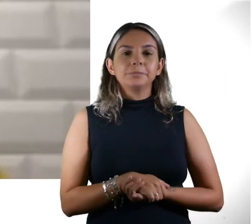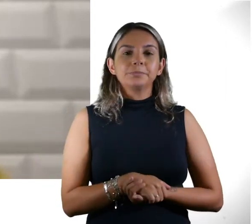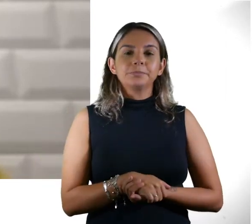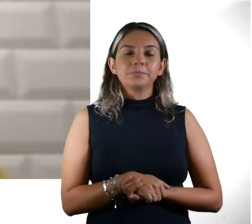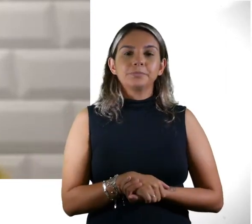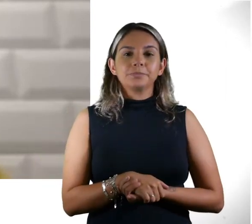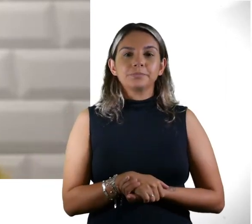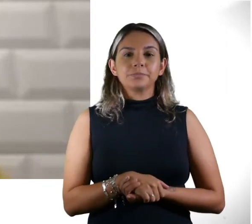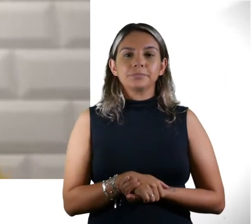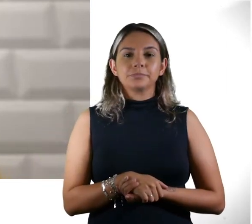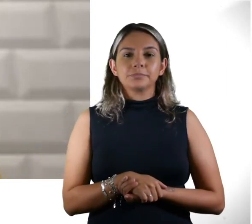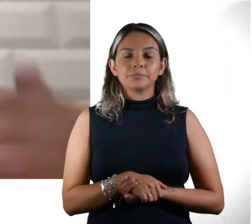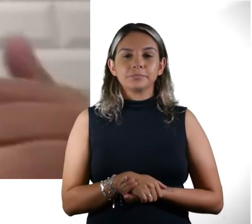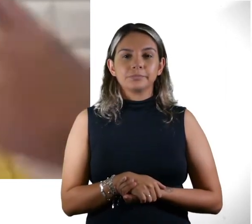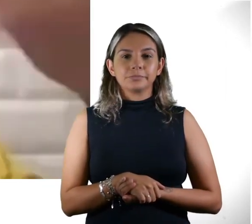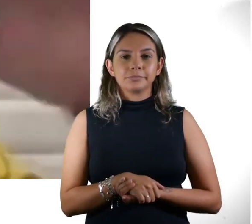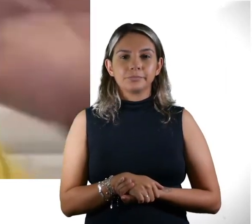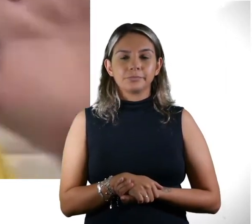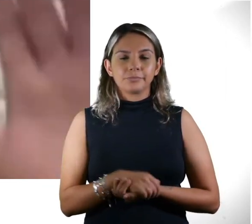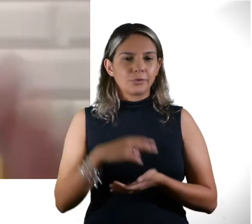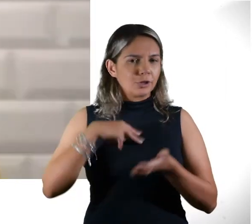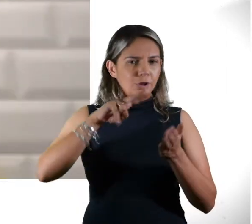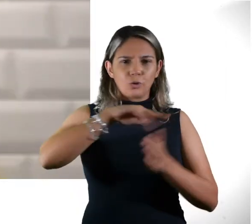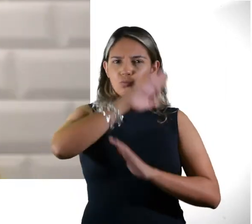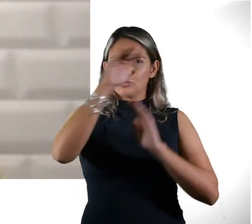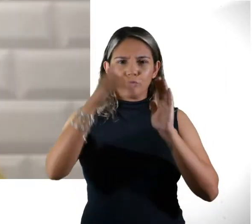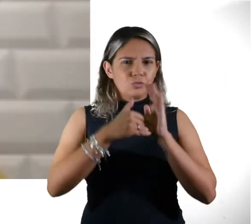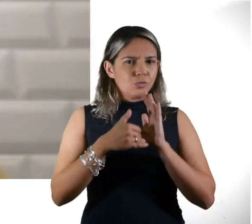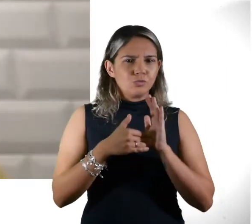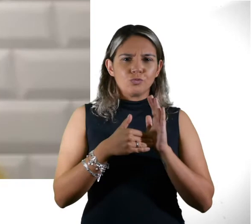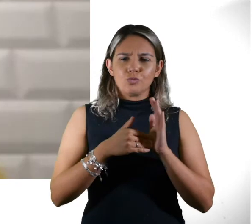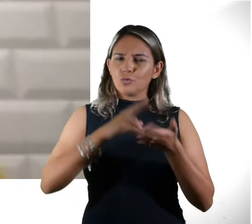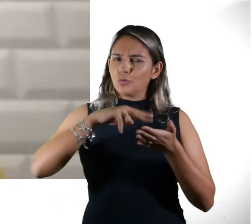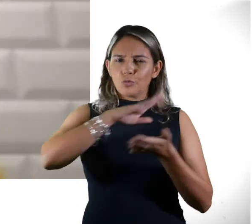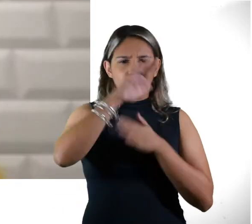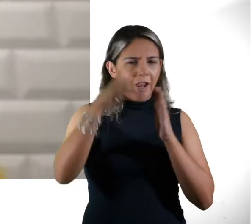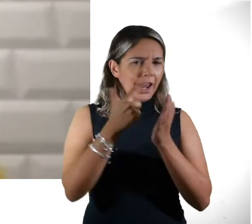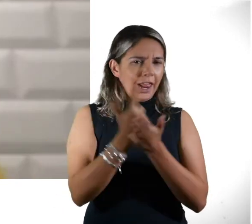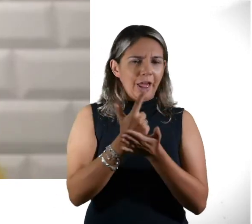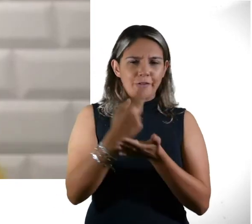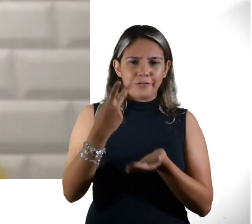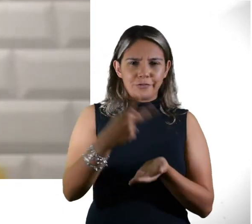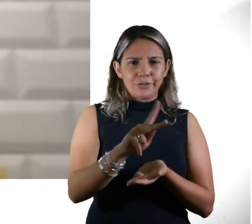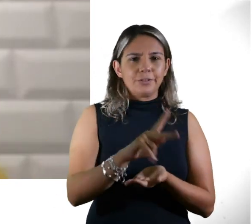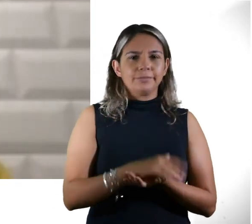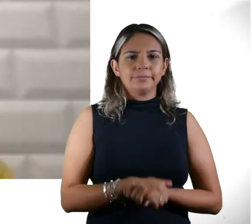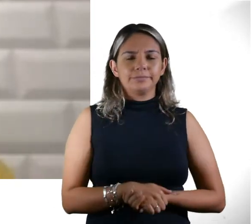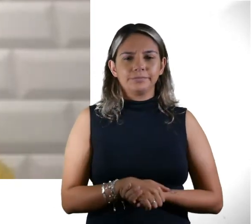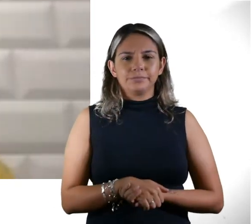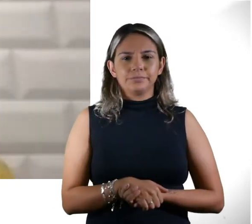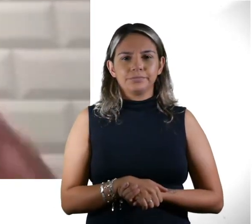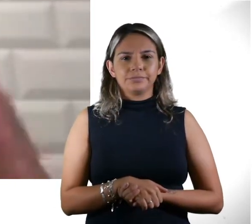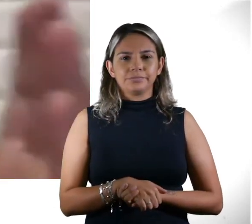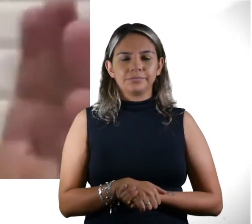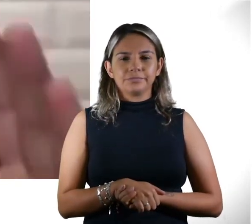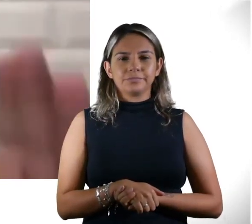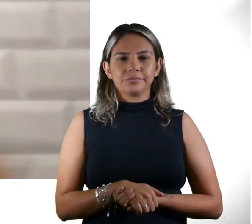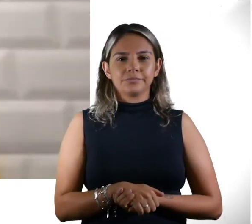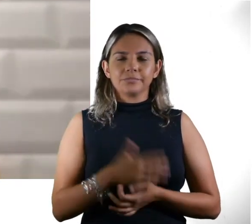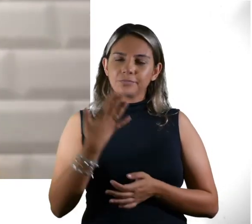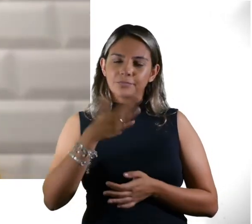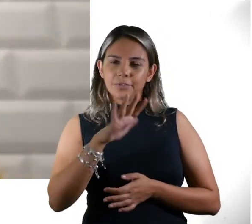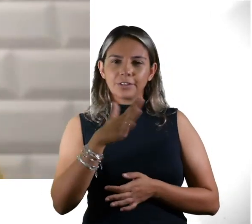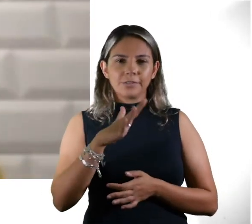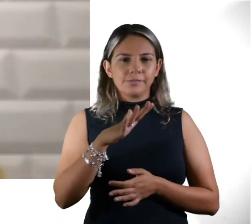e foi uma paixão enorme. E depois li o primeiro e a seguir li tudo, e o Essa a mesma coisa. Portanto, foi mais ou